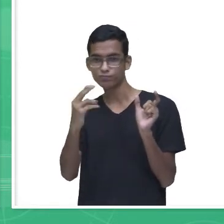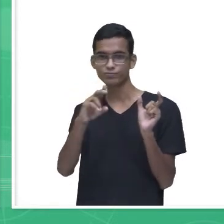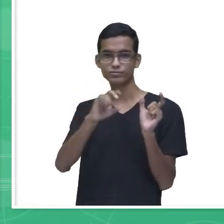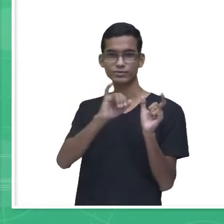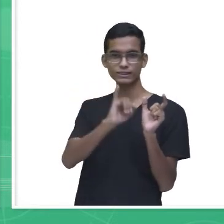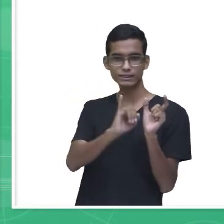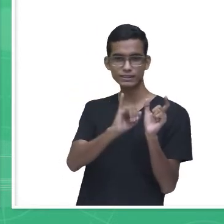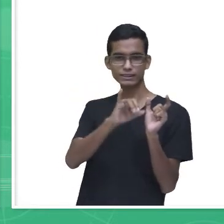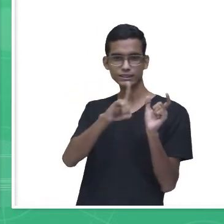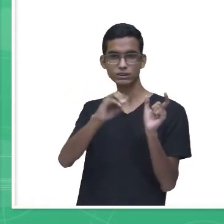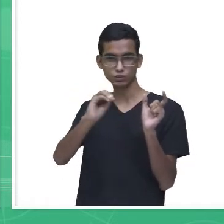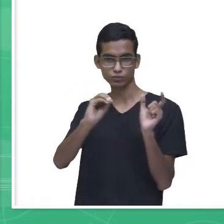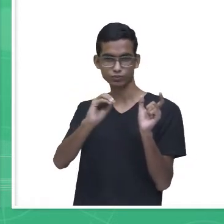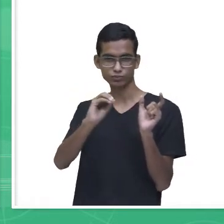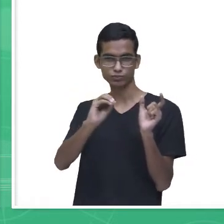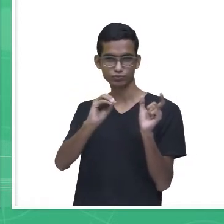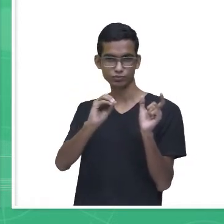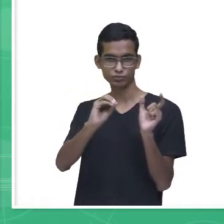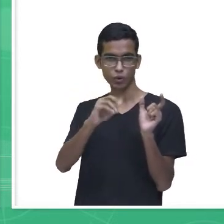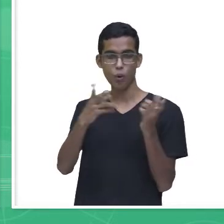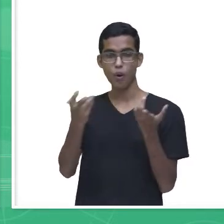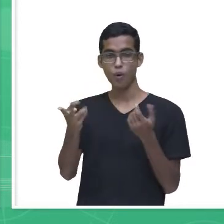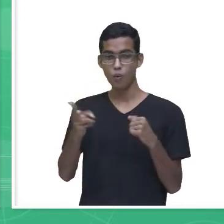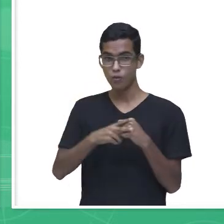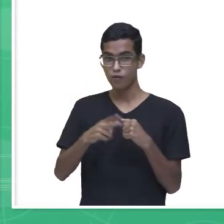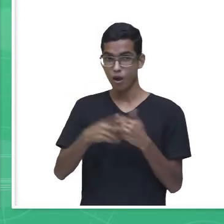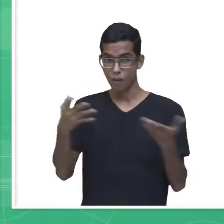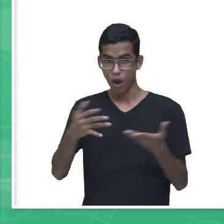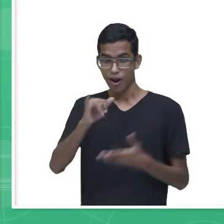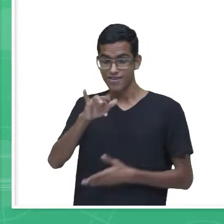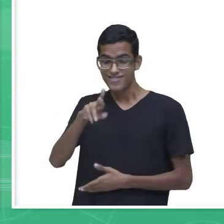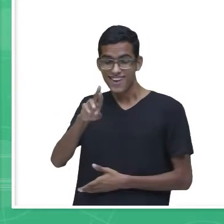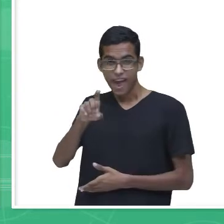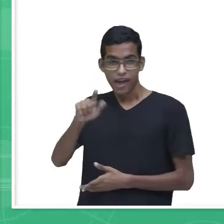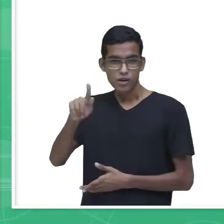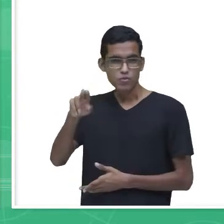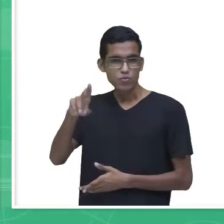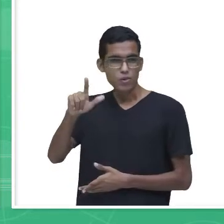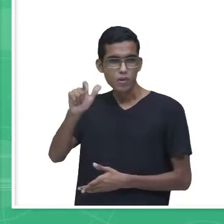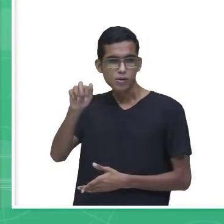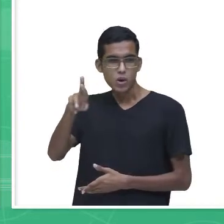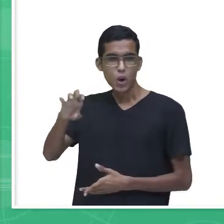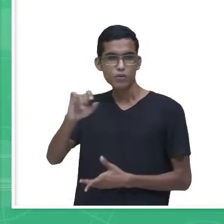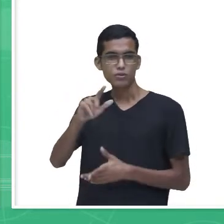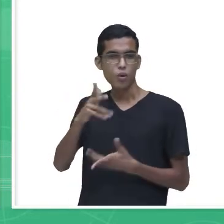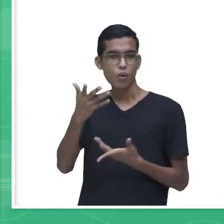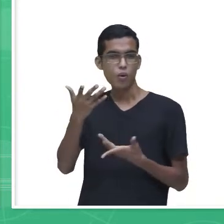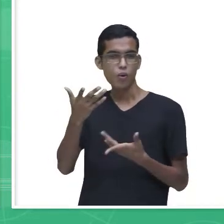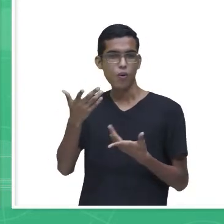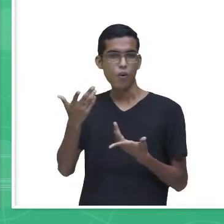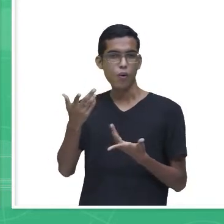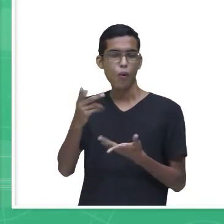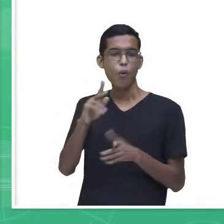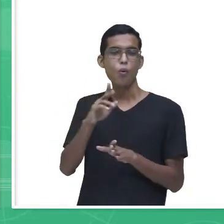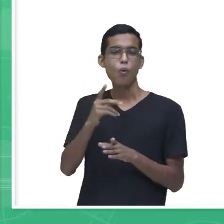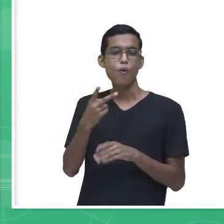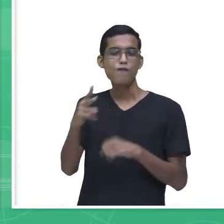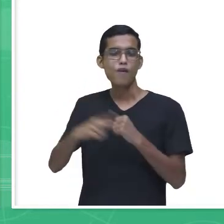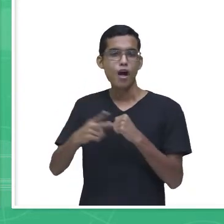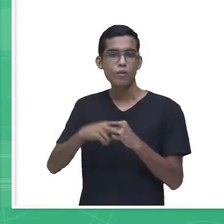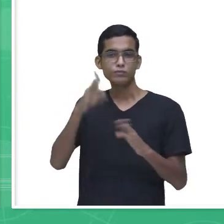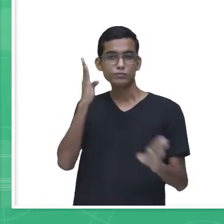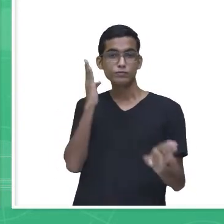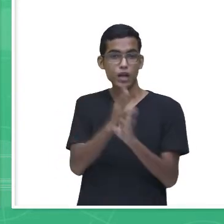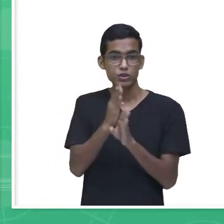irregulares. Então, os verbos, no caso, descobrir e o verbo devolver, eles